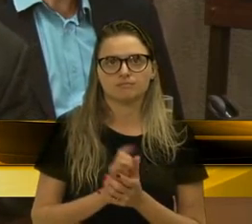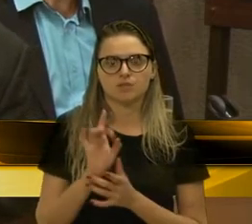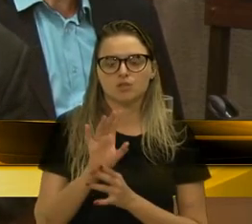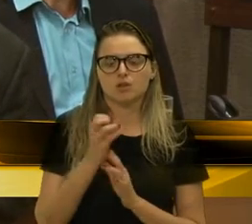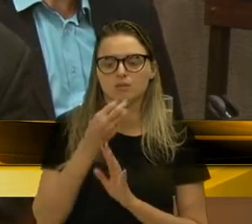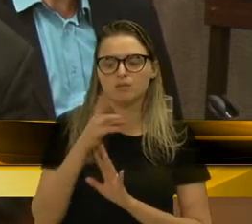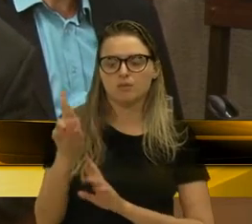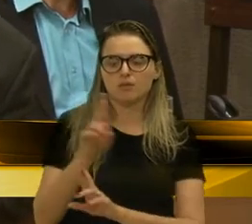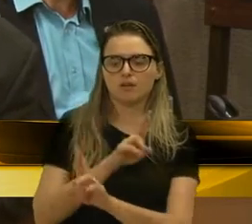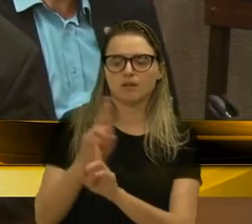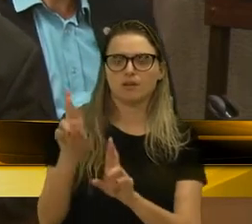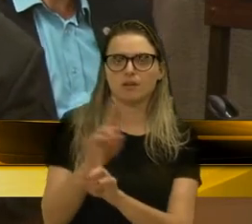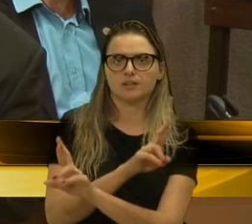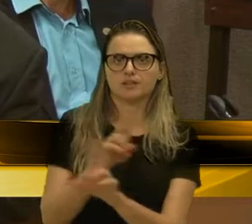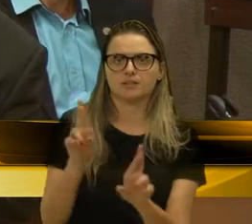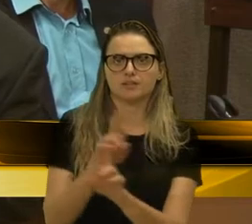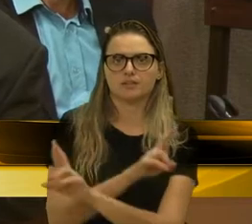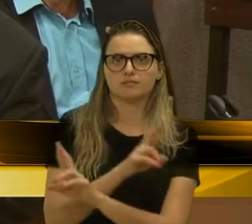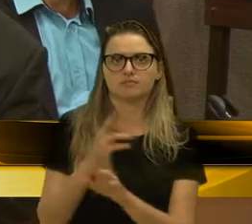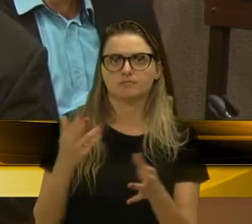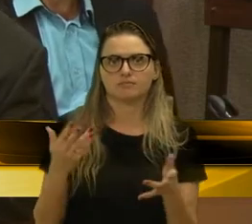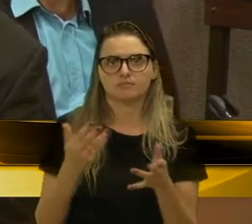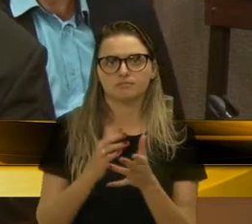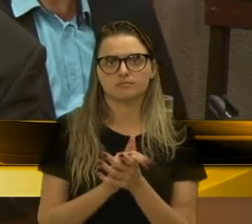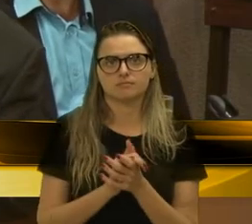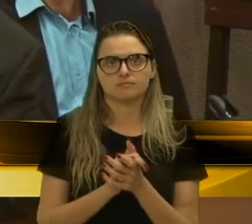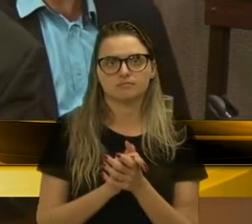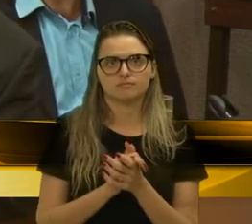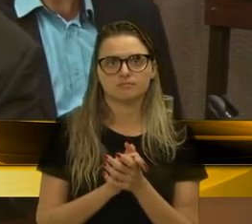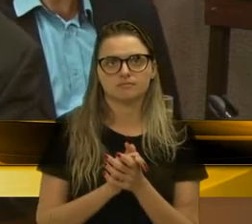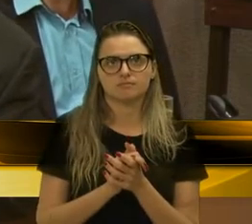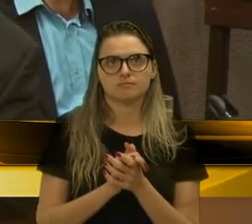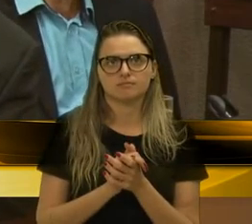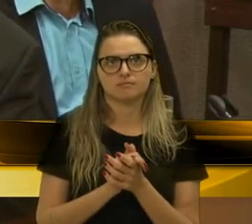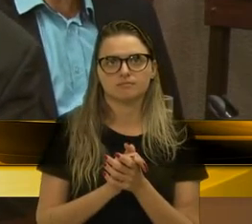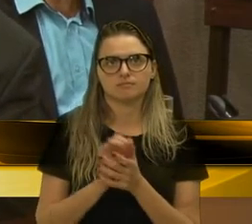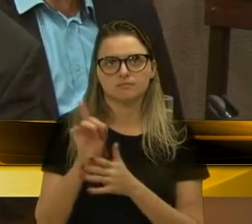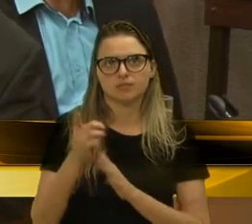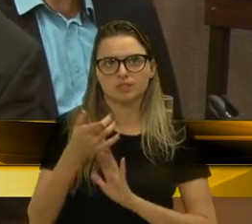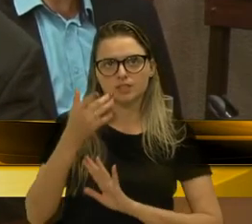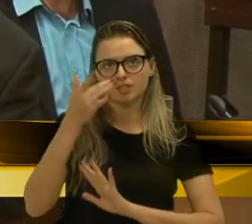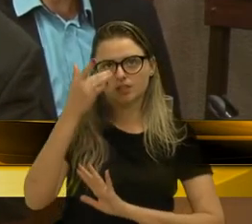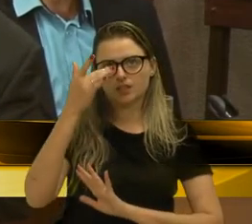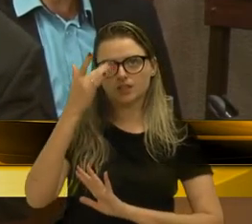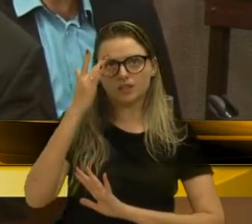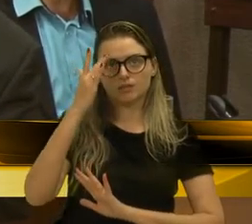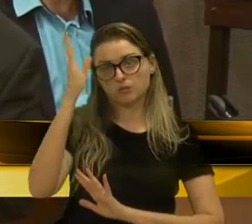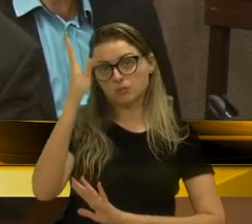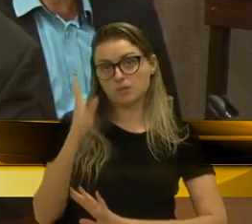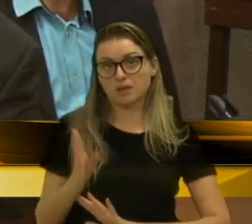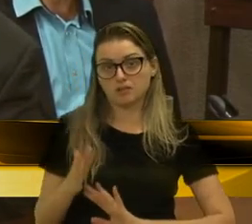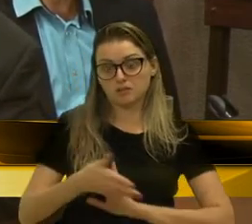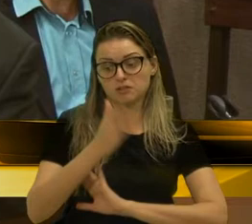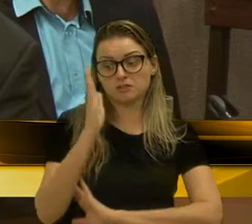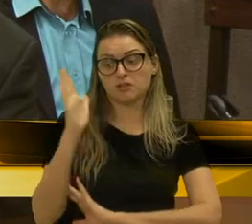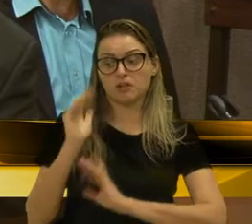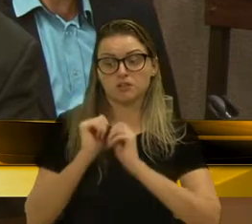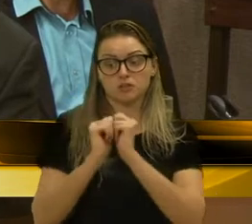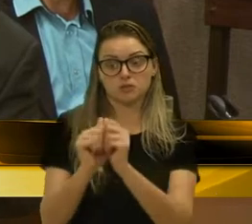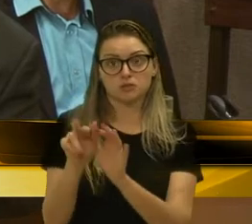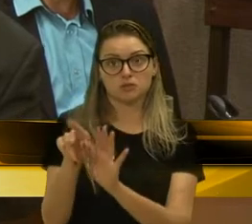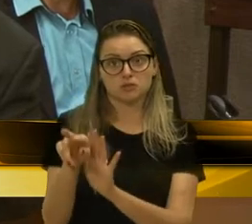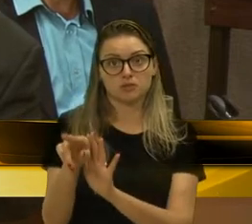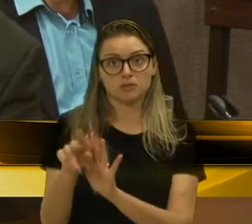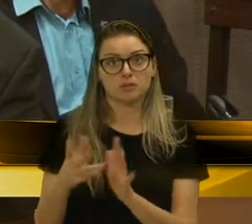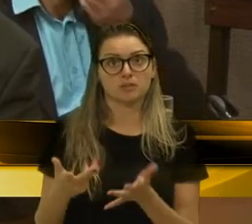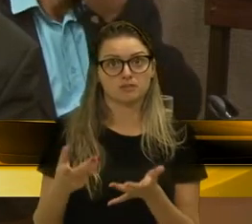relacionamento familiar que o senhor tem, no caso aqui, principalmente no Brasil, que o senhor vai com o seu irmão, volta com o seu irmão, essas coisas assim, além